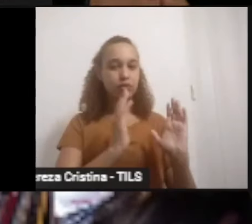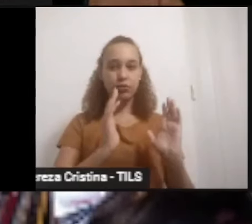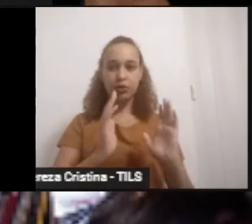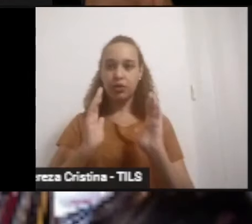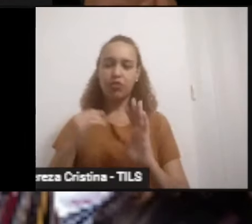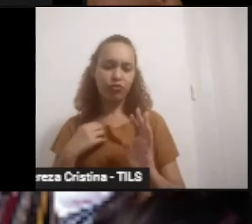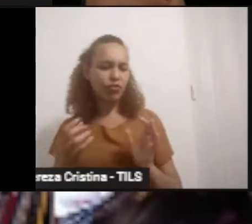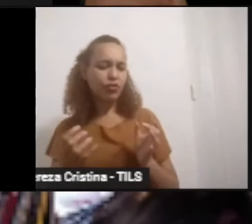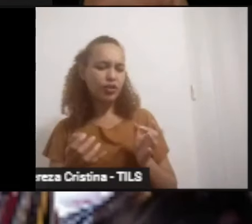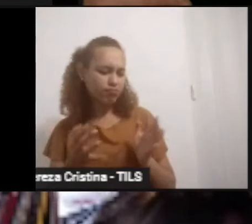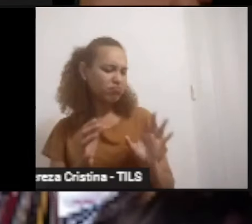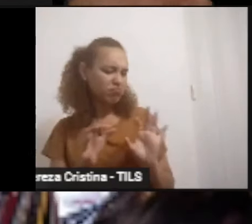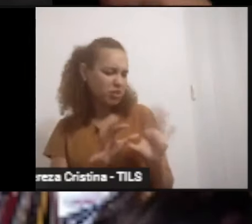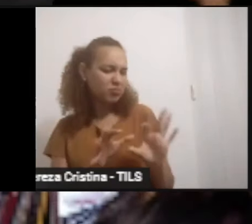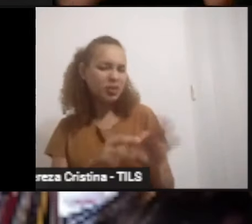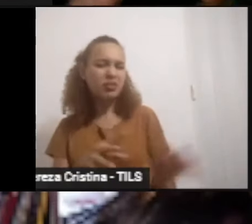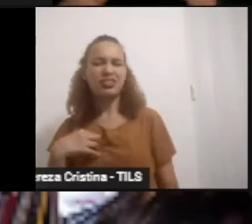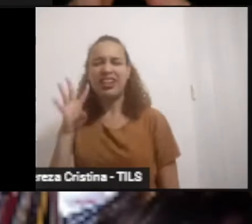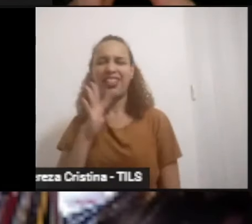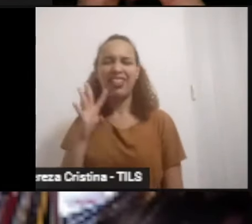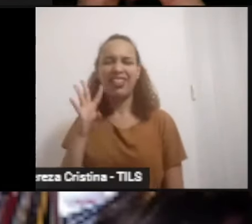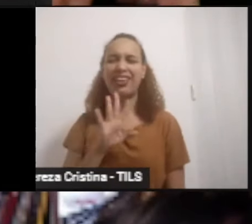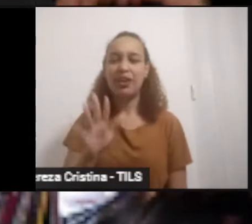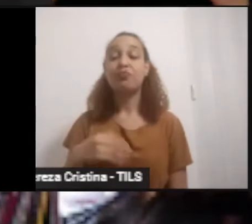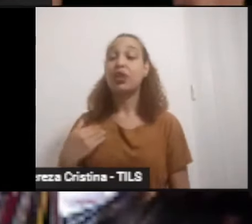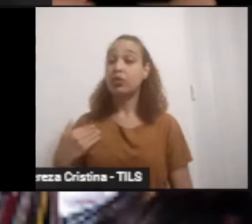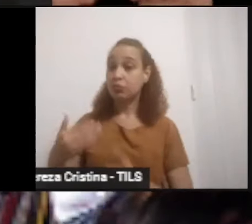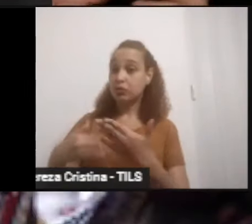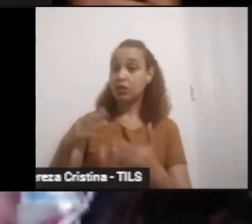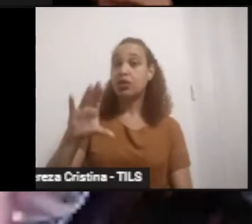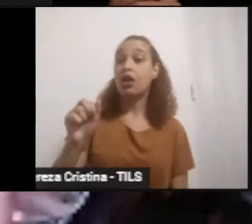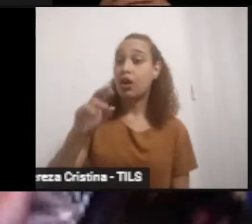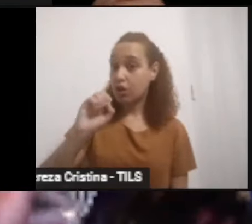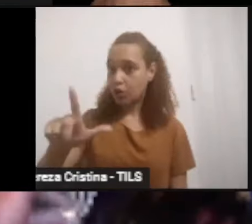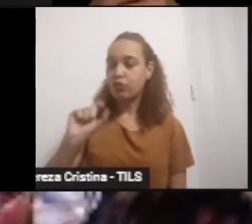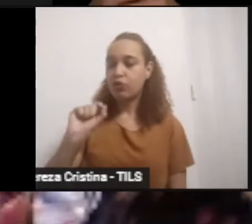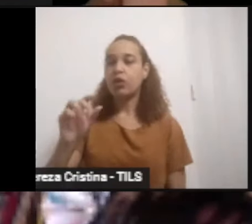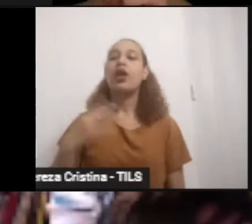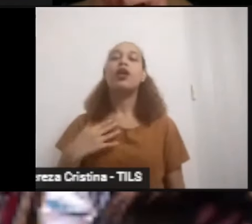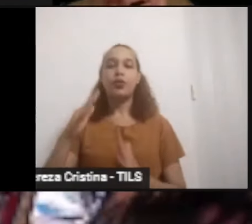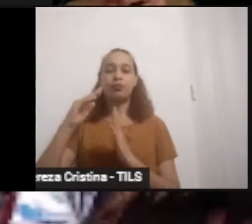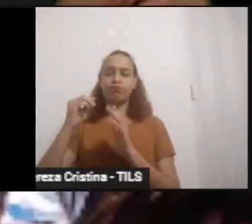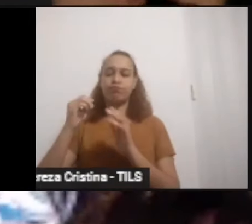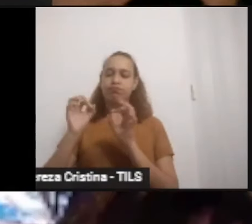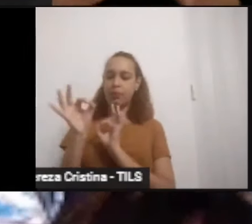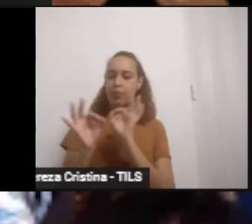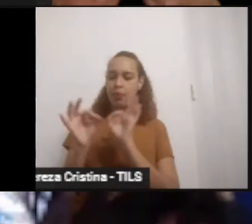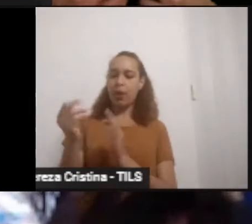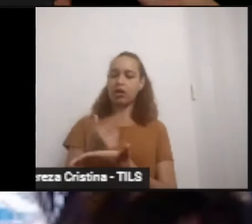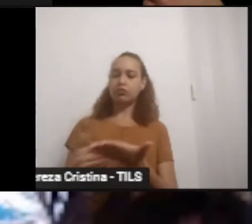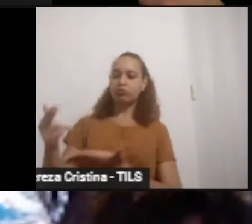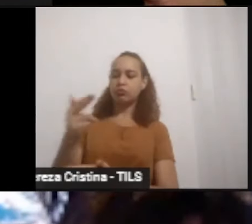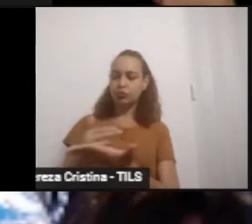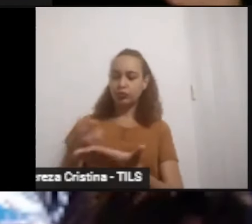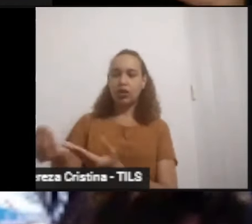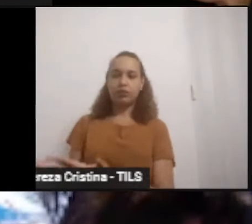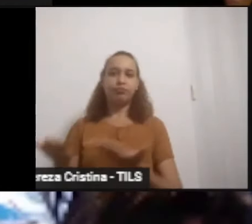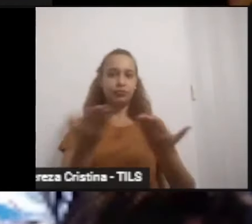de colocar. E aí o processo com a Carol foi assim, eu fiz os rascunhos, aí a Carol